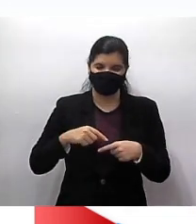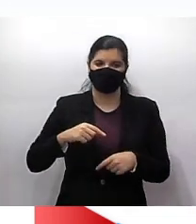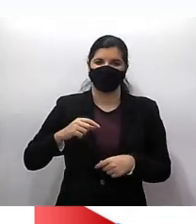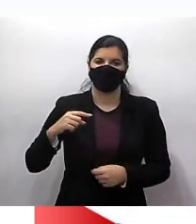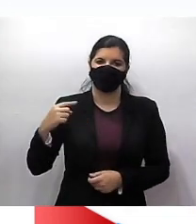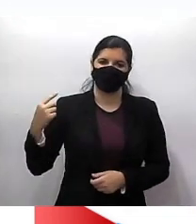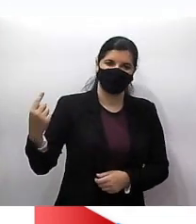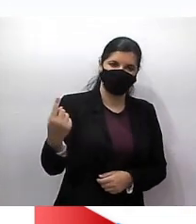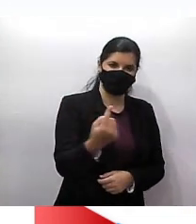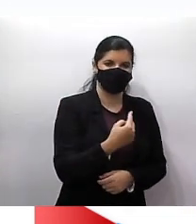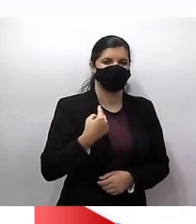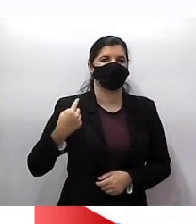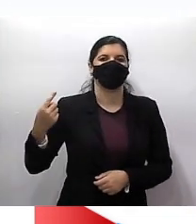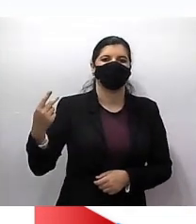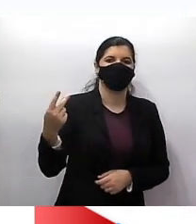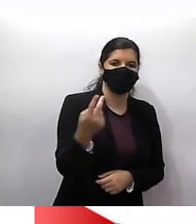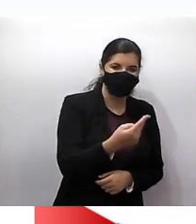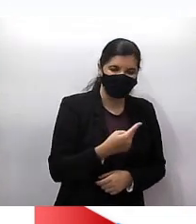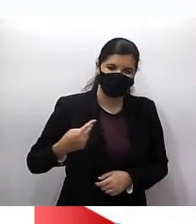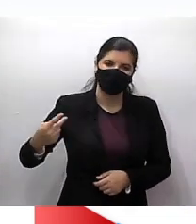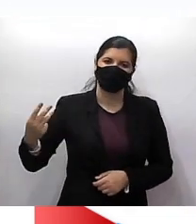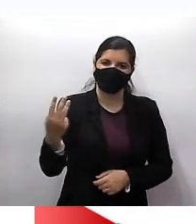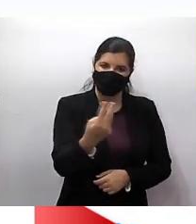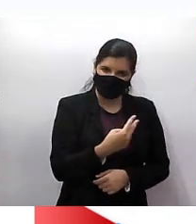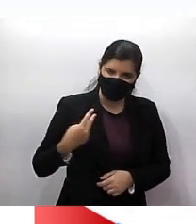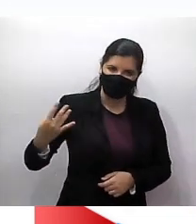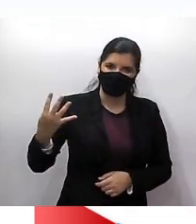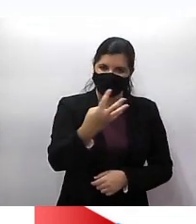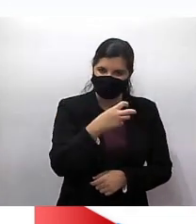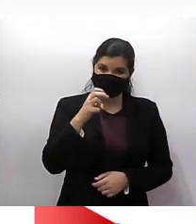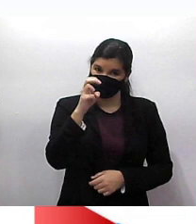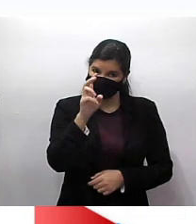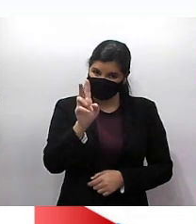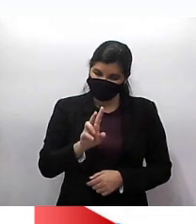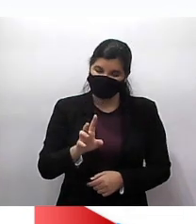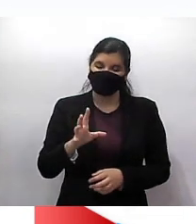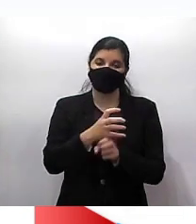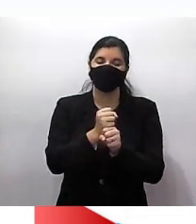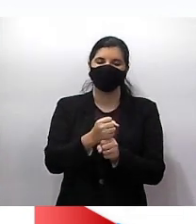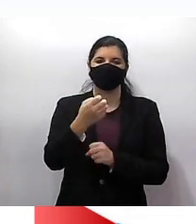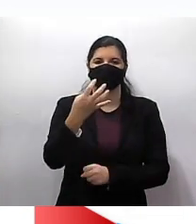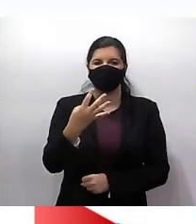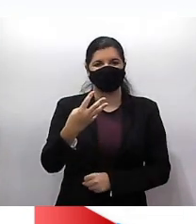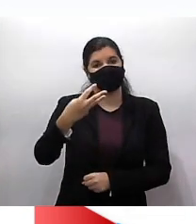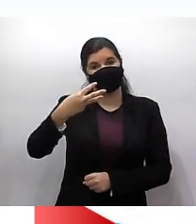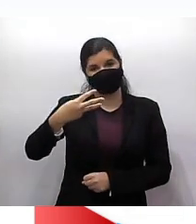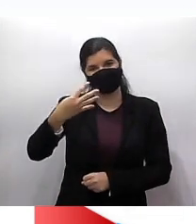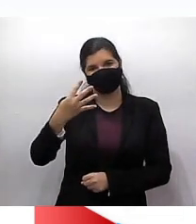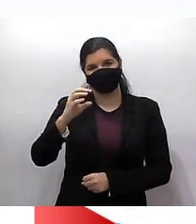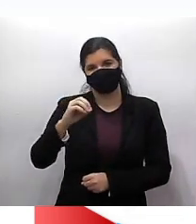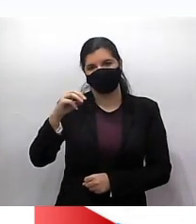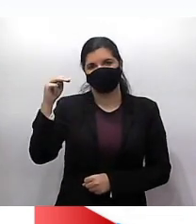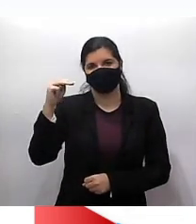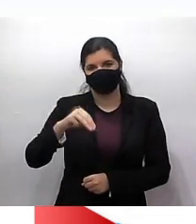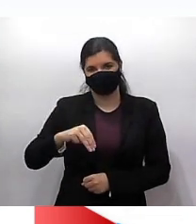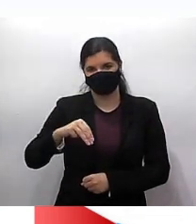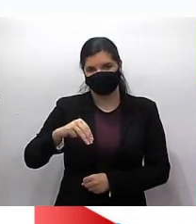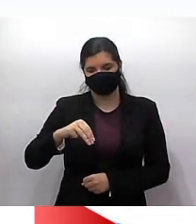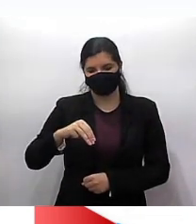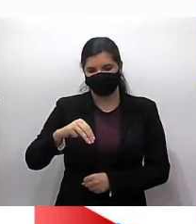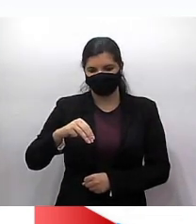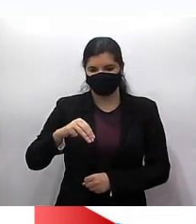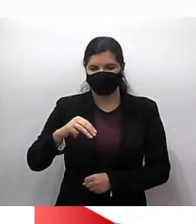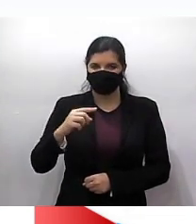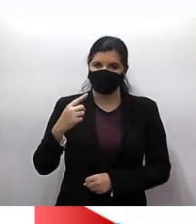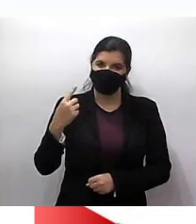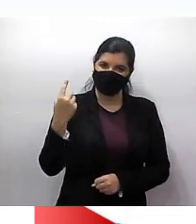ele vai fazer isso no total de 340 metros. Ora, se uma